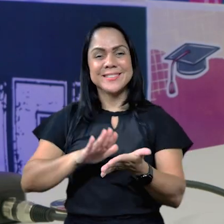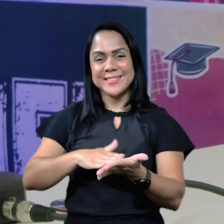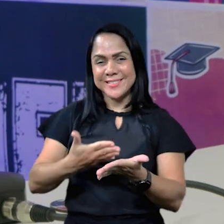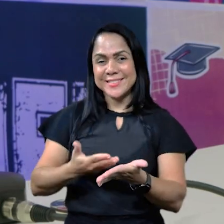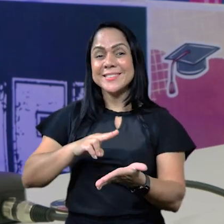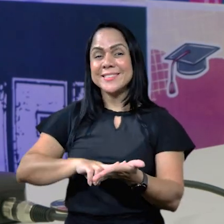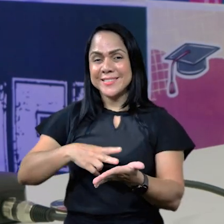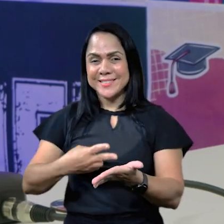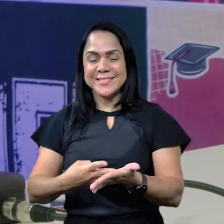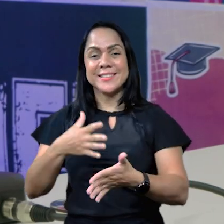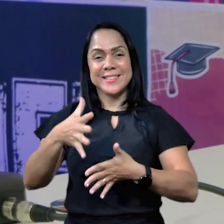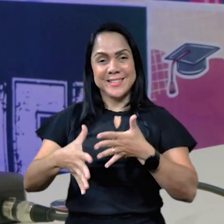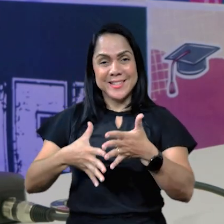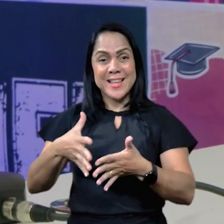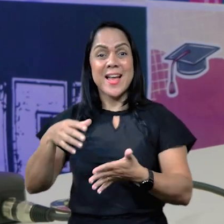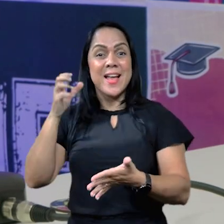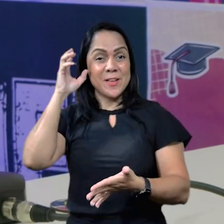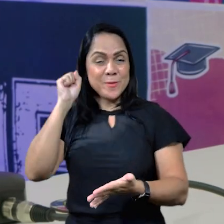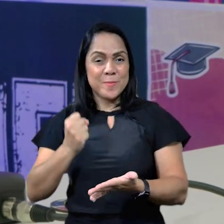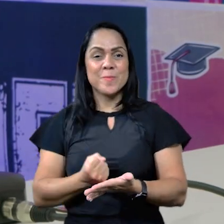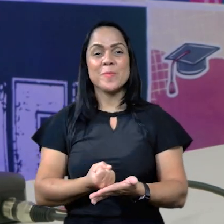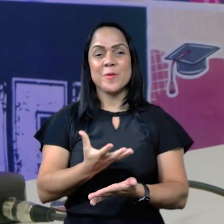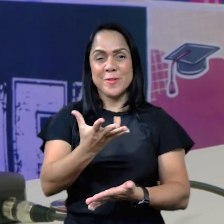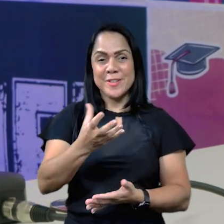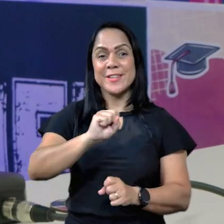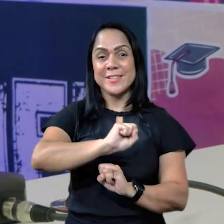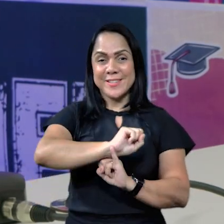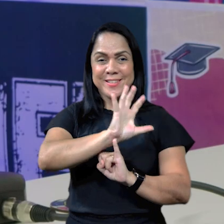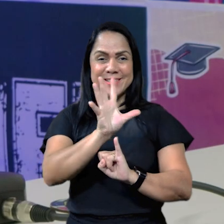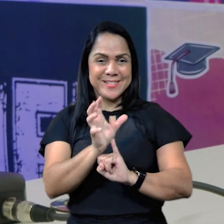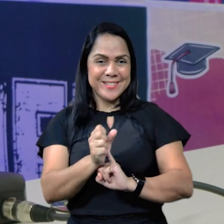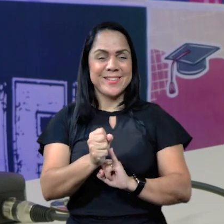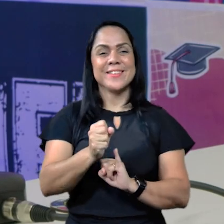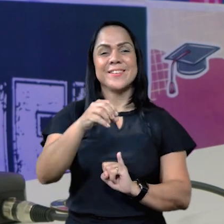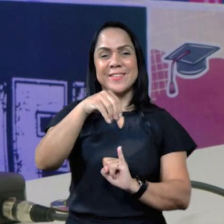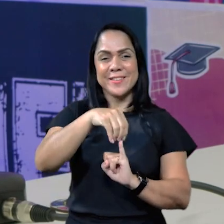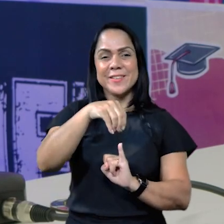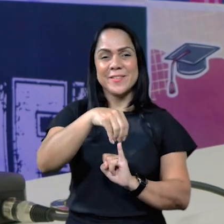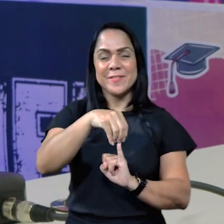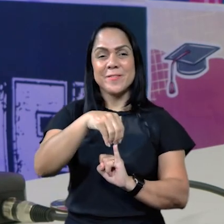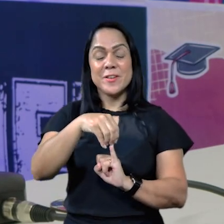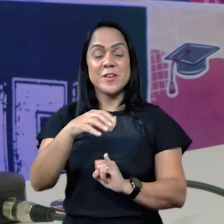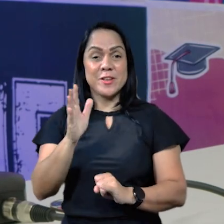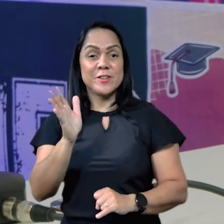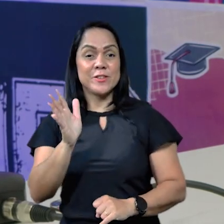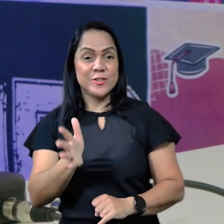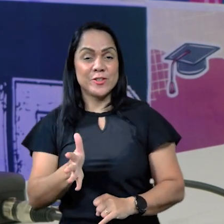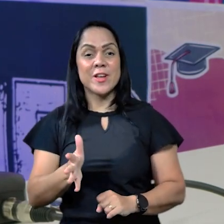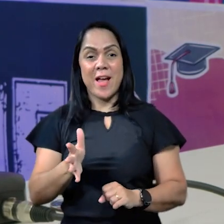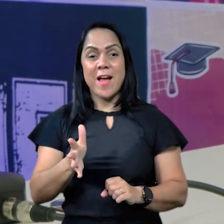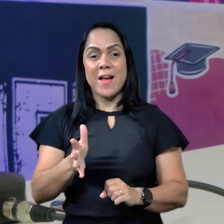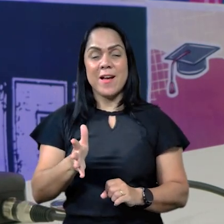intérprete de Libras aqui do podcast do Estação IFB. E como ele já descreveu o local onde